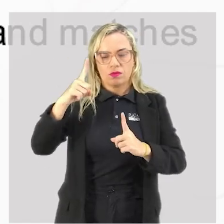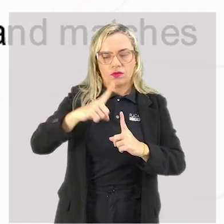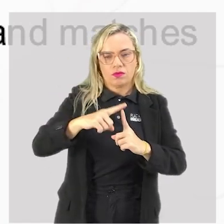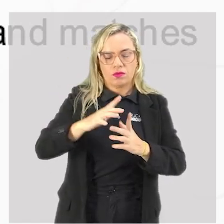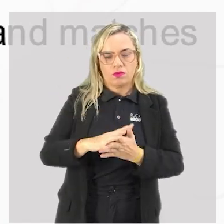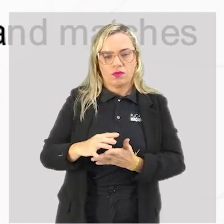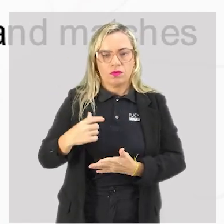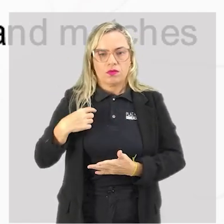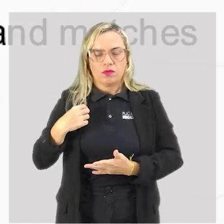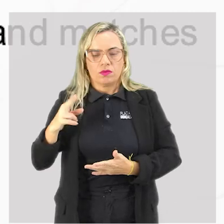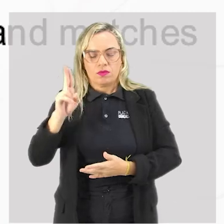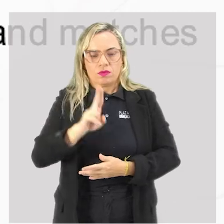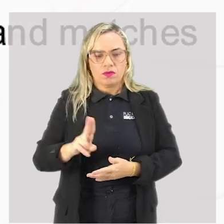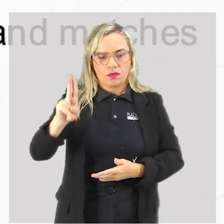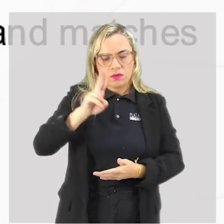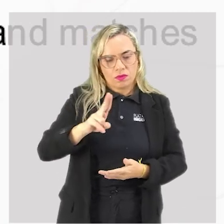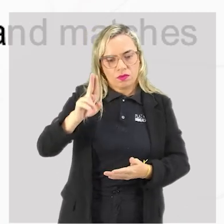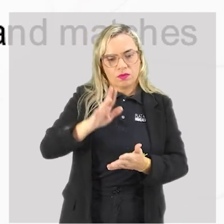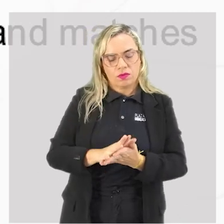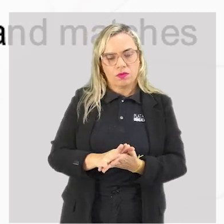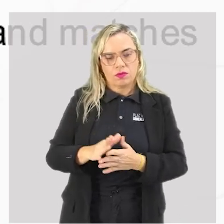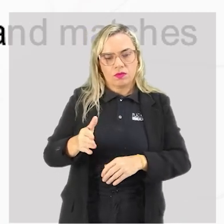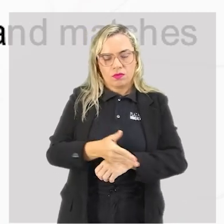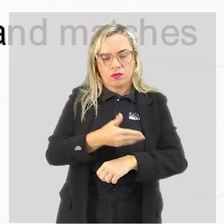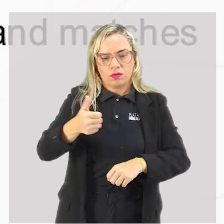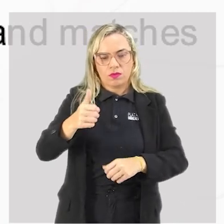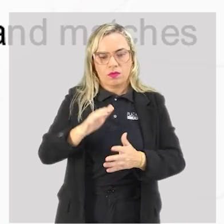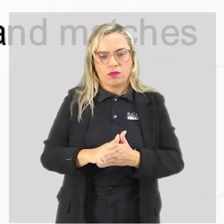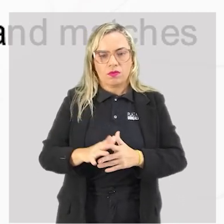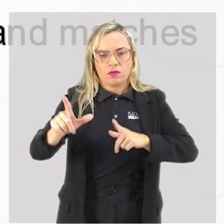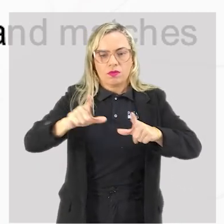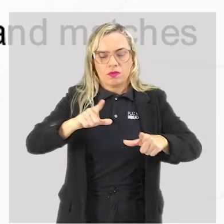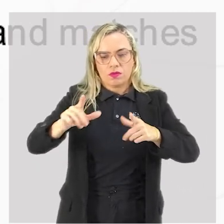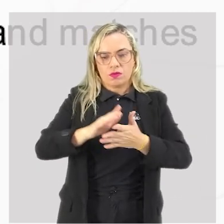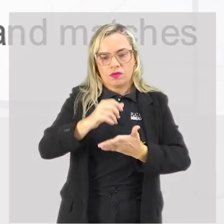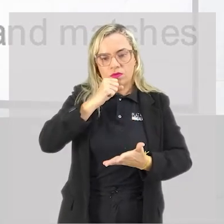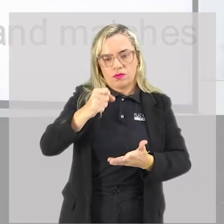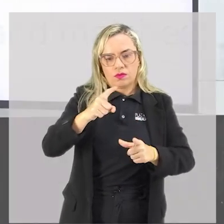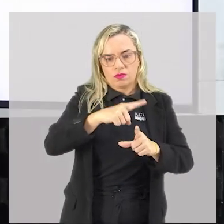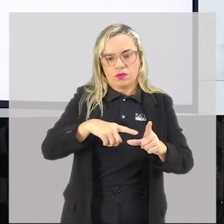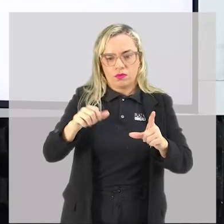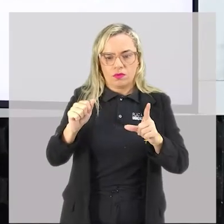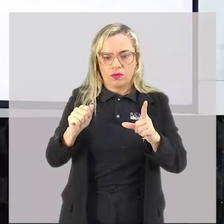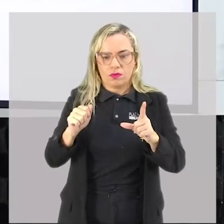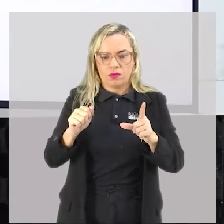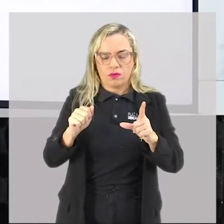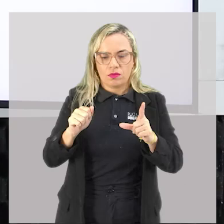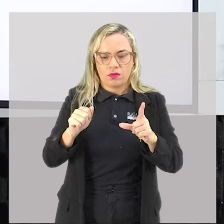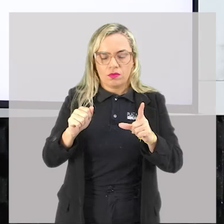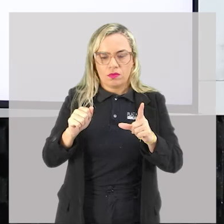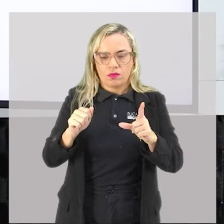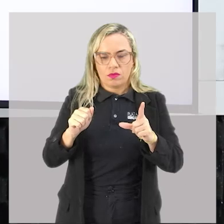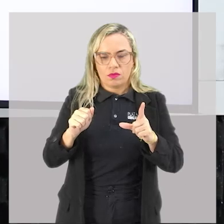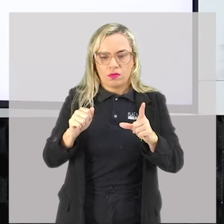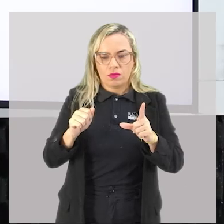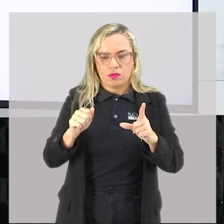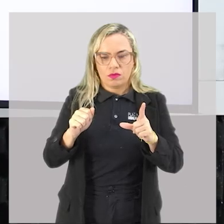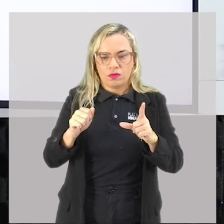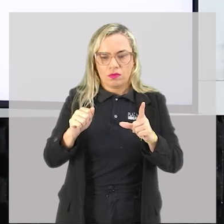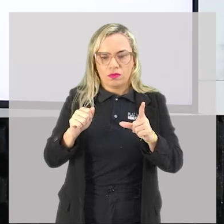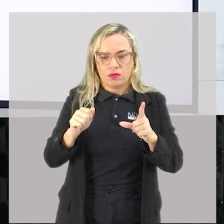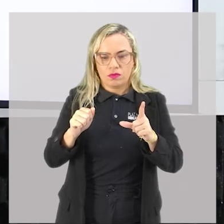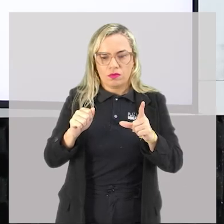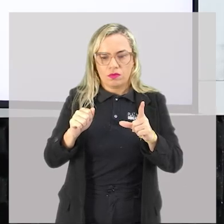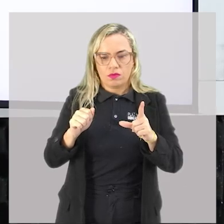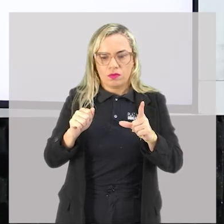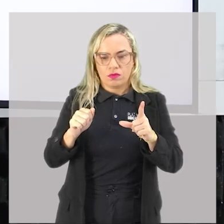geralmente mais apropriado para uma entrevista de trabalho? Então ele coloca roupas casuais, uma roupa flamboyante,